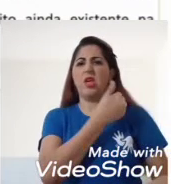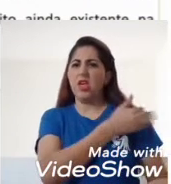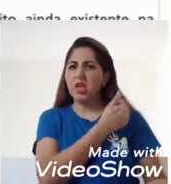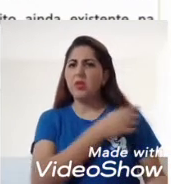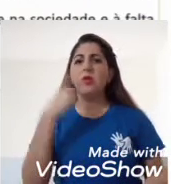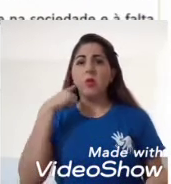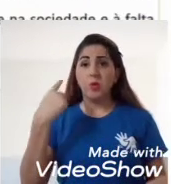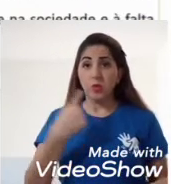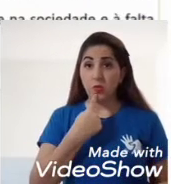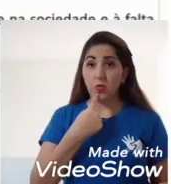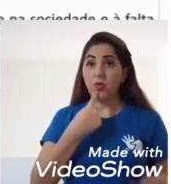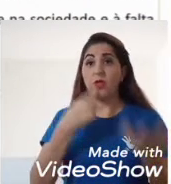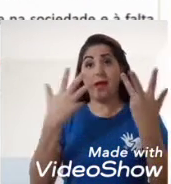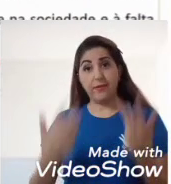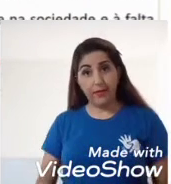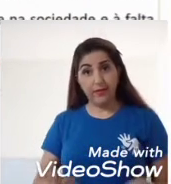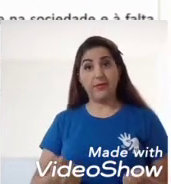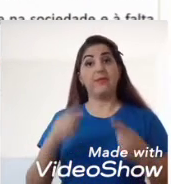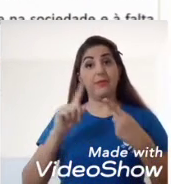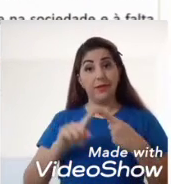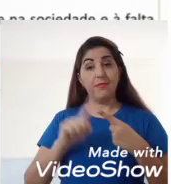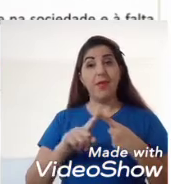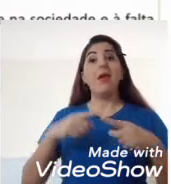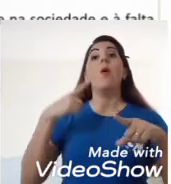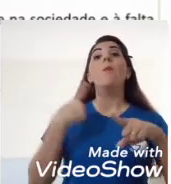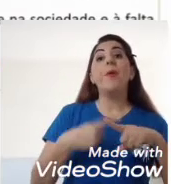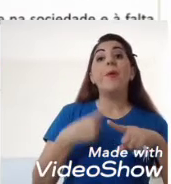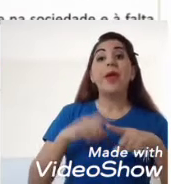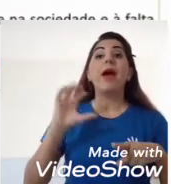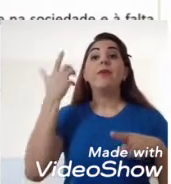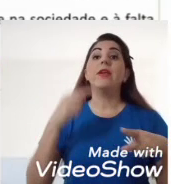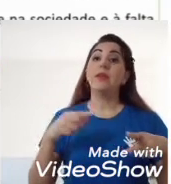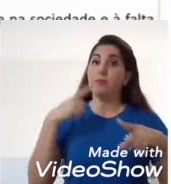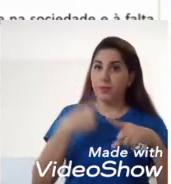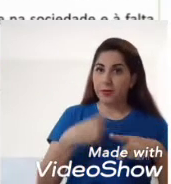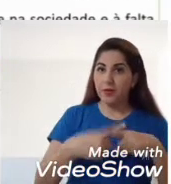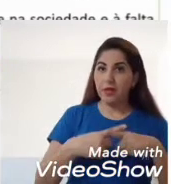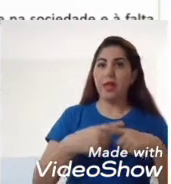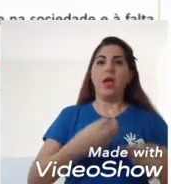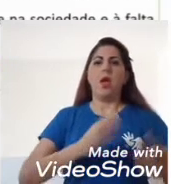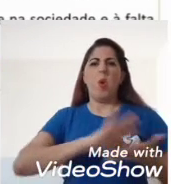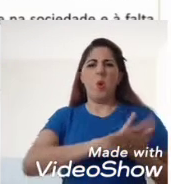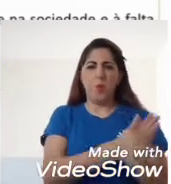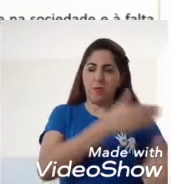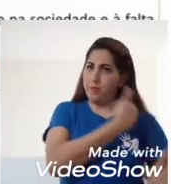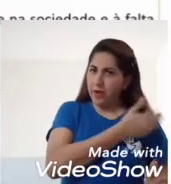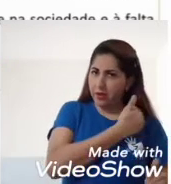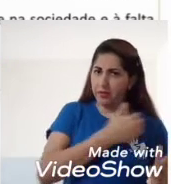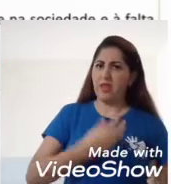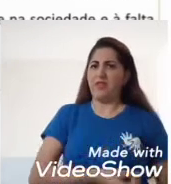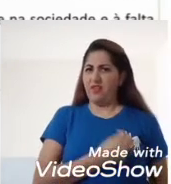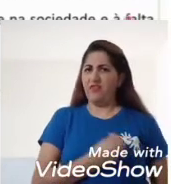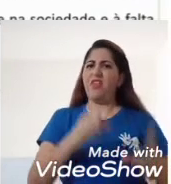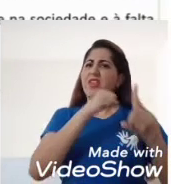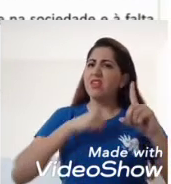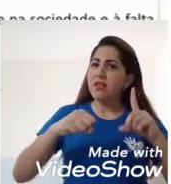Então, quais são as causas disso? Está aqui. Devido ao preconceito ainda existente na sociedade